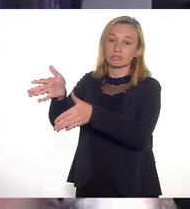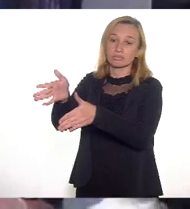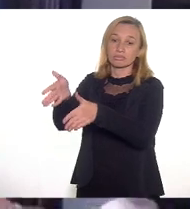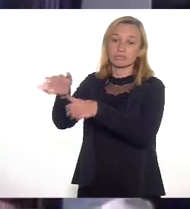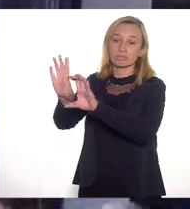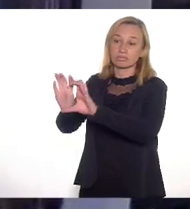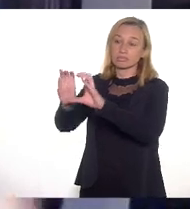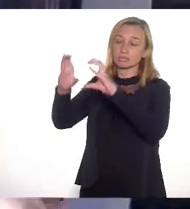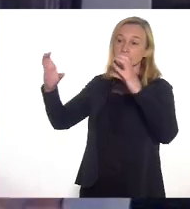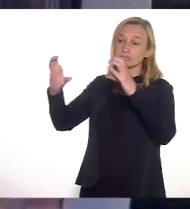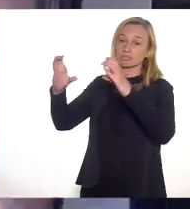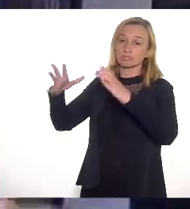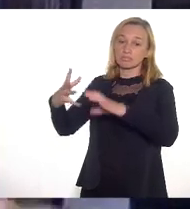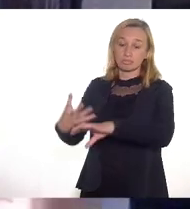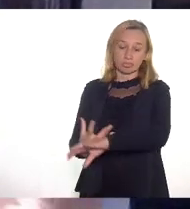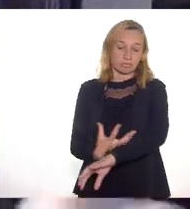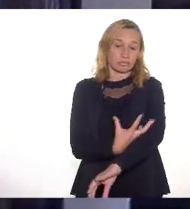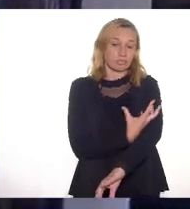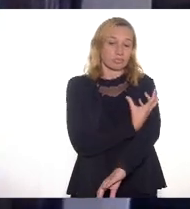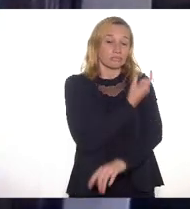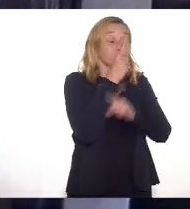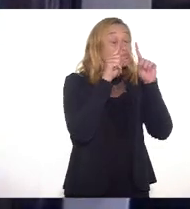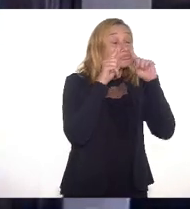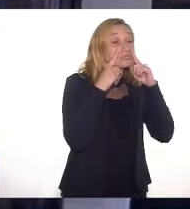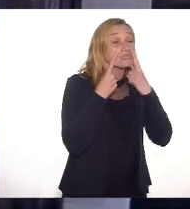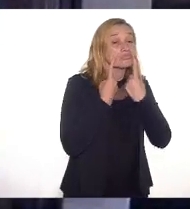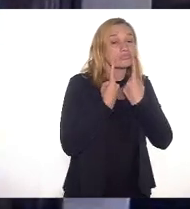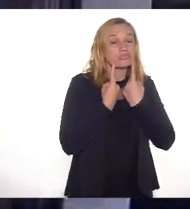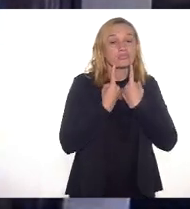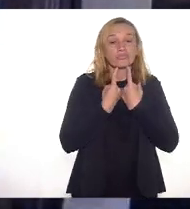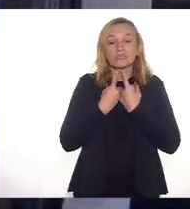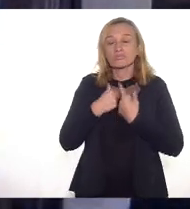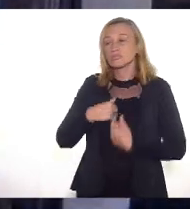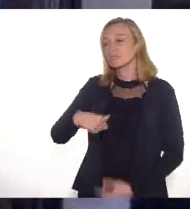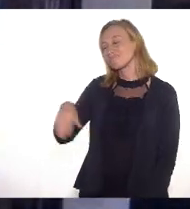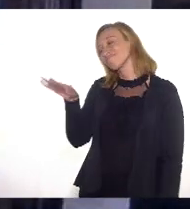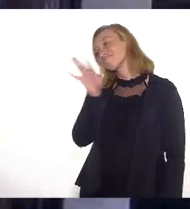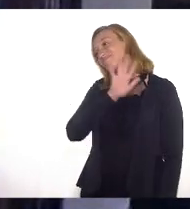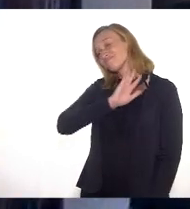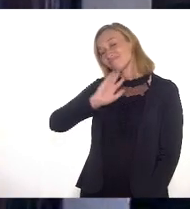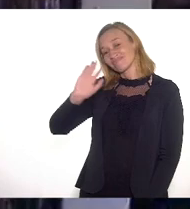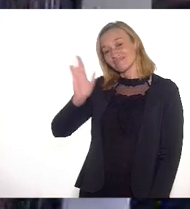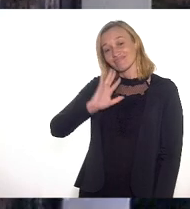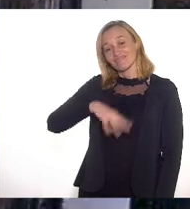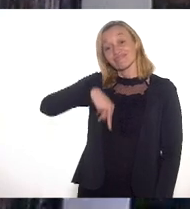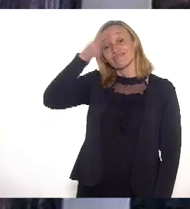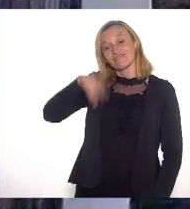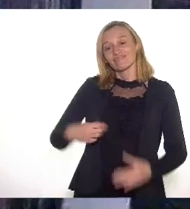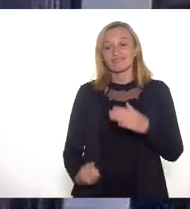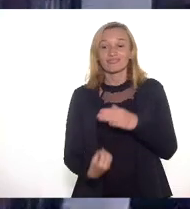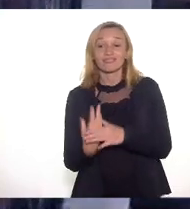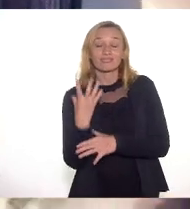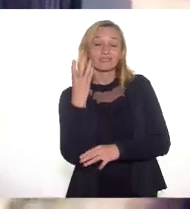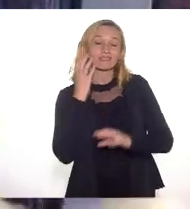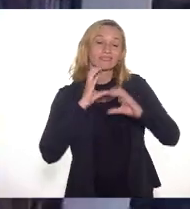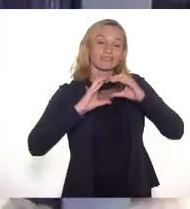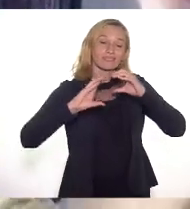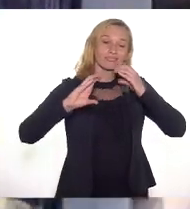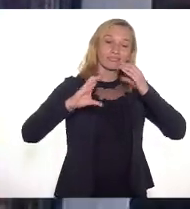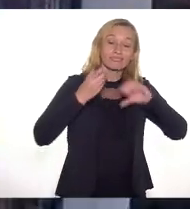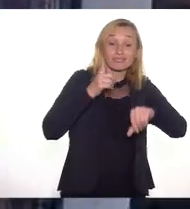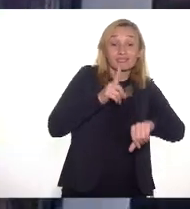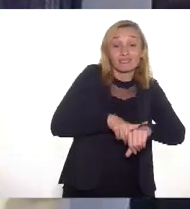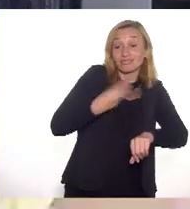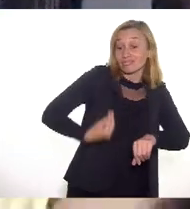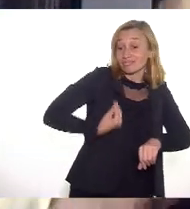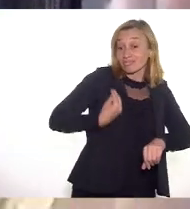emoção e no choro contido, minha despedida de quem criou e cantou, tempos